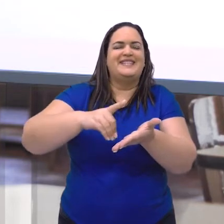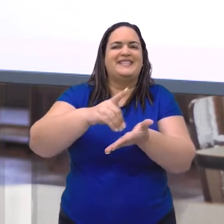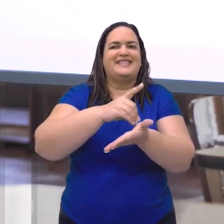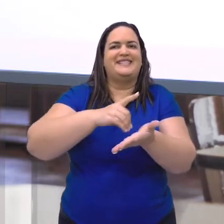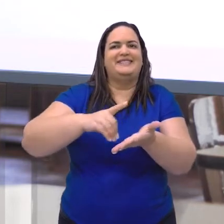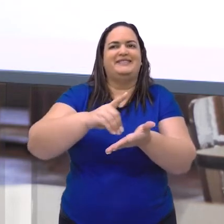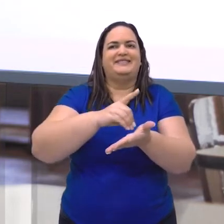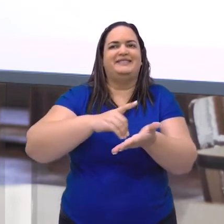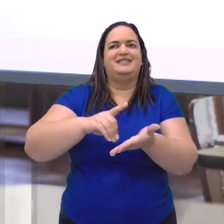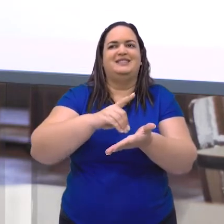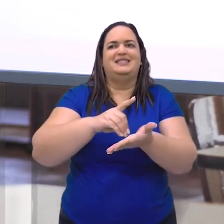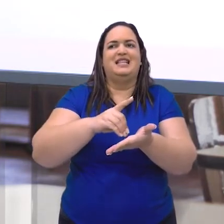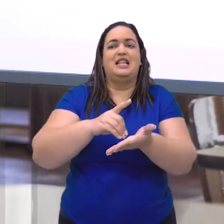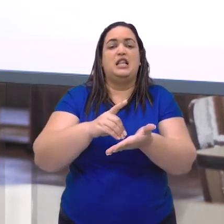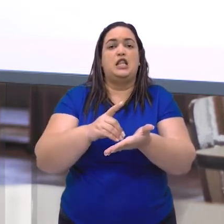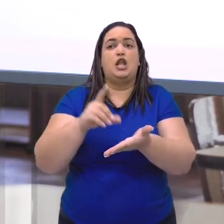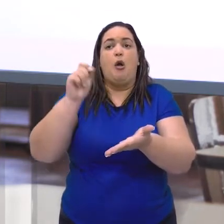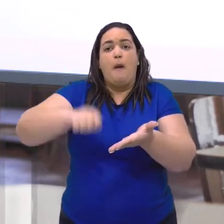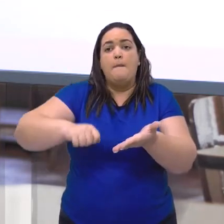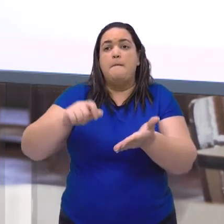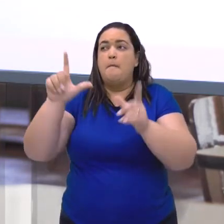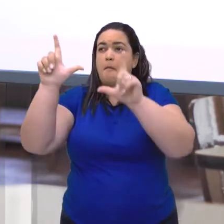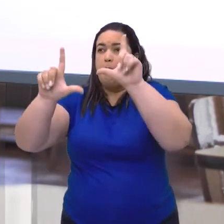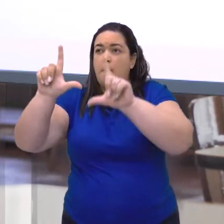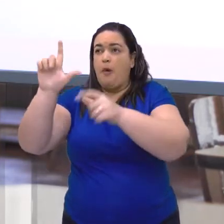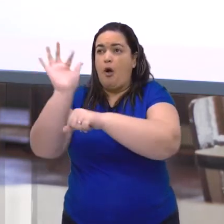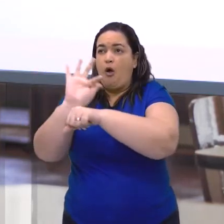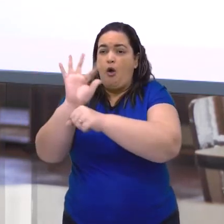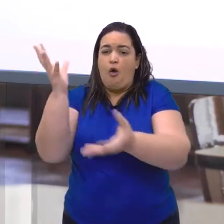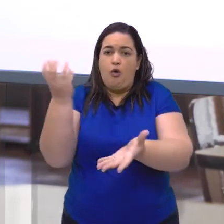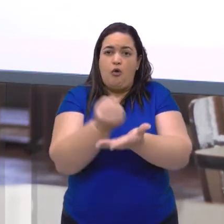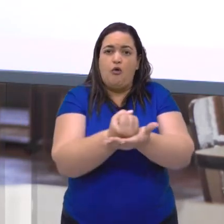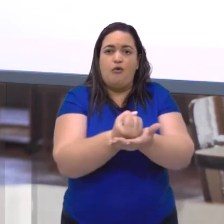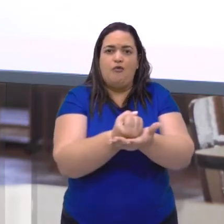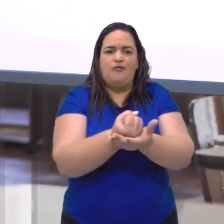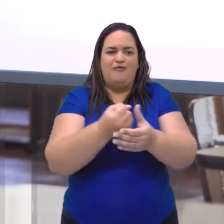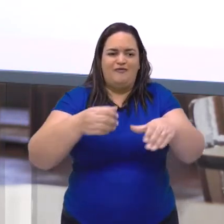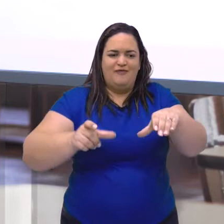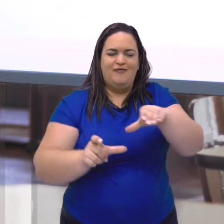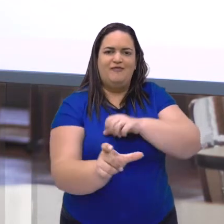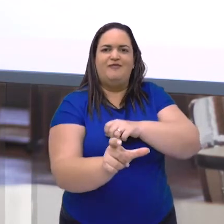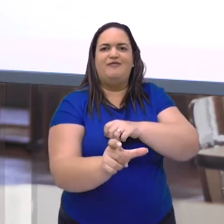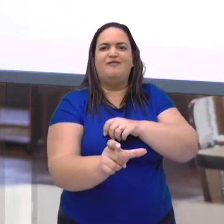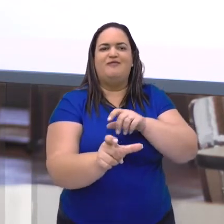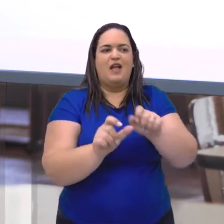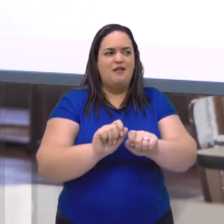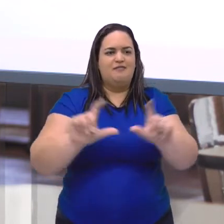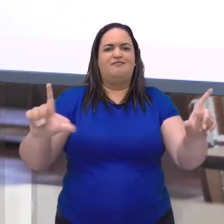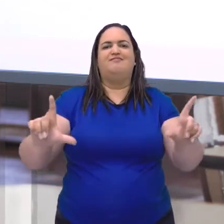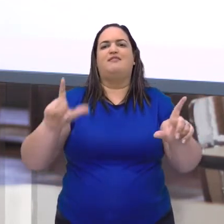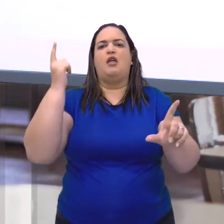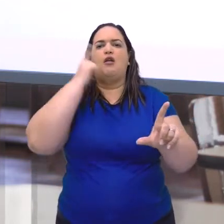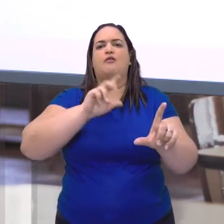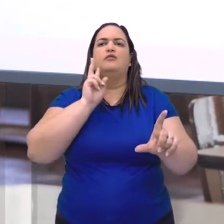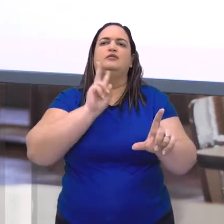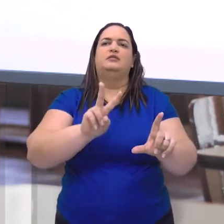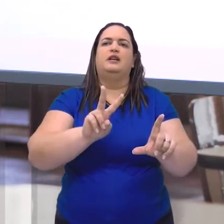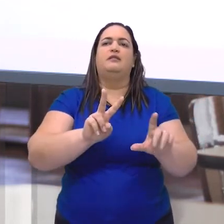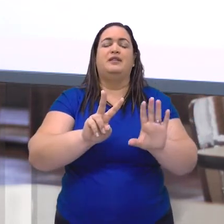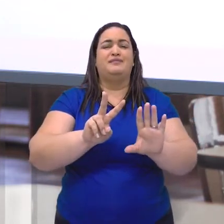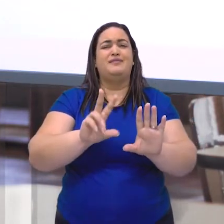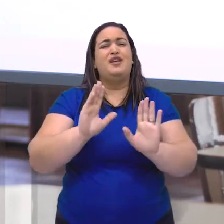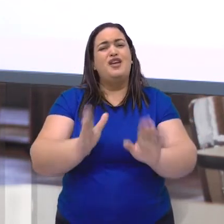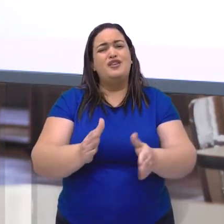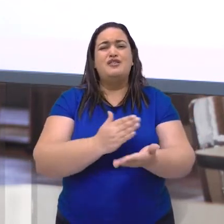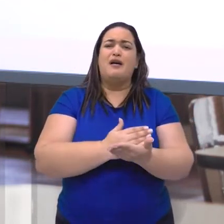gente tem uma mídia muito mais avançada, não é? O DVD ele está perdendo seu espaço, mas a gente